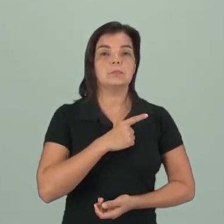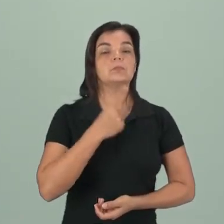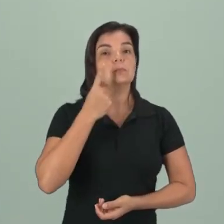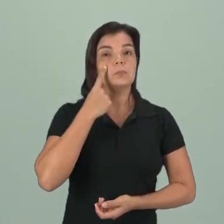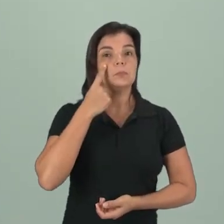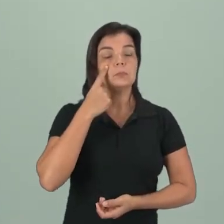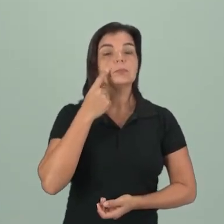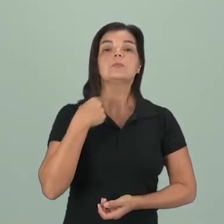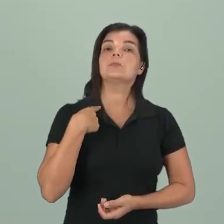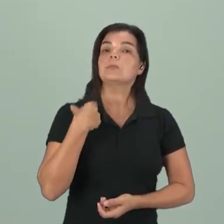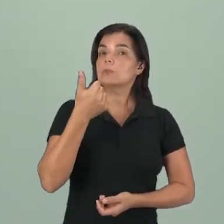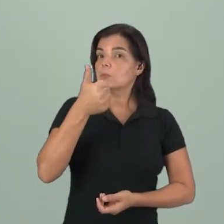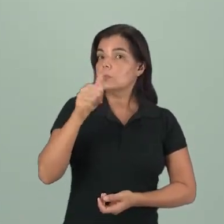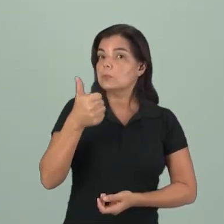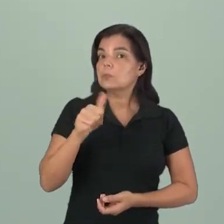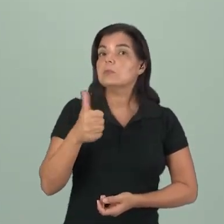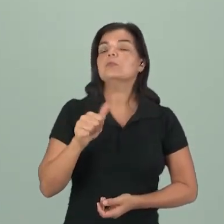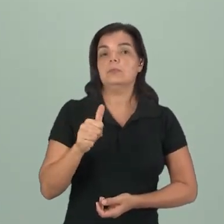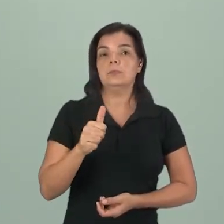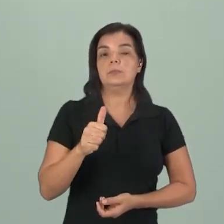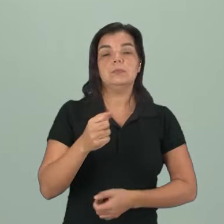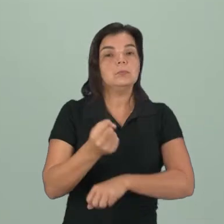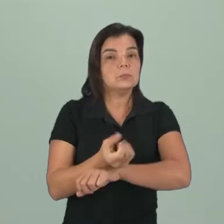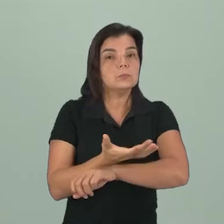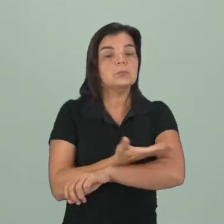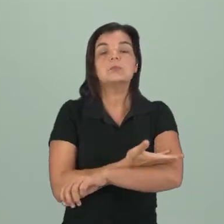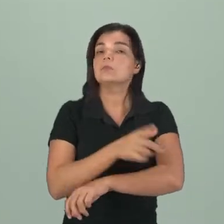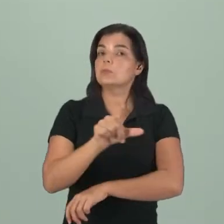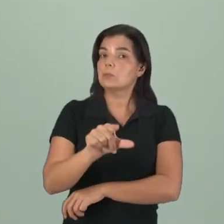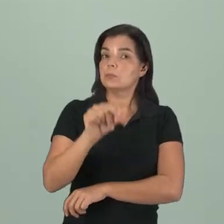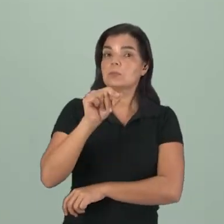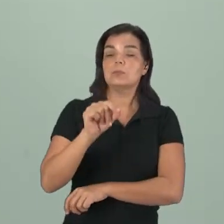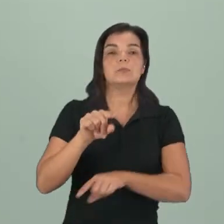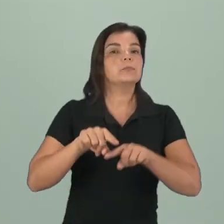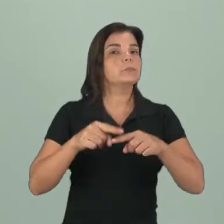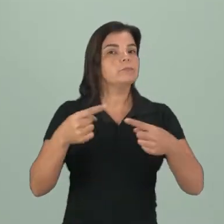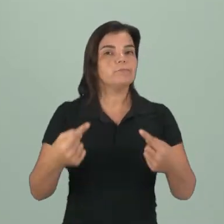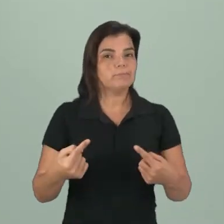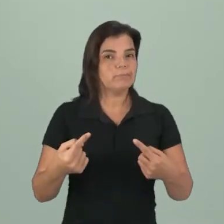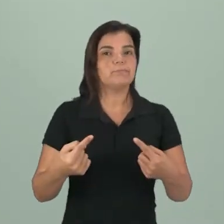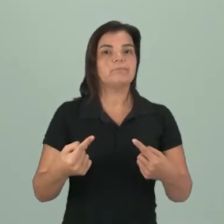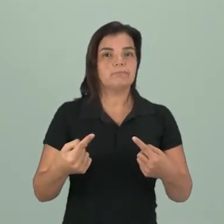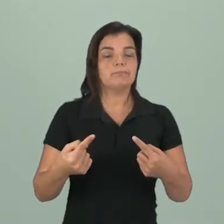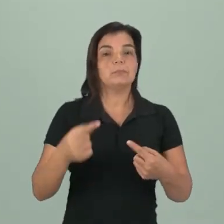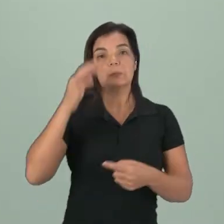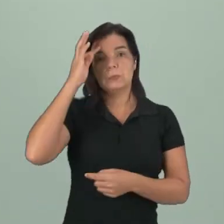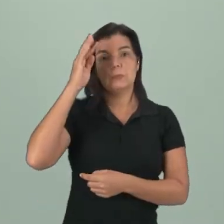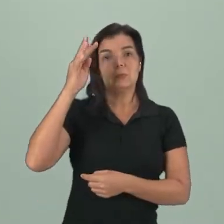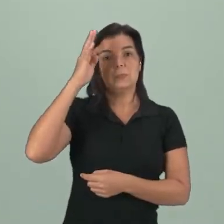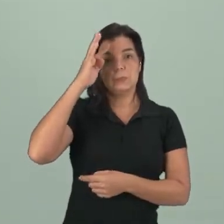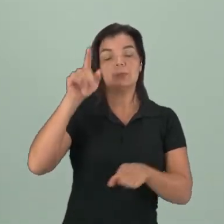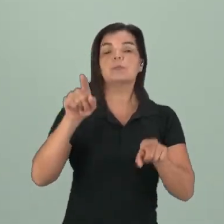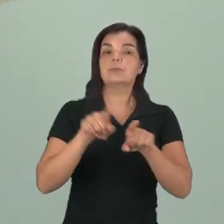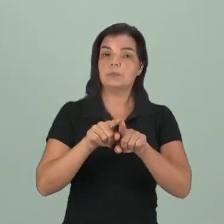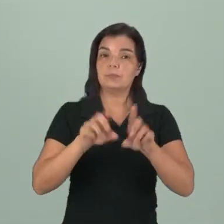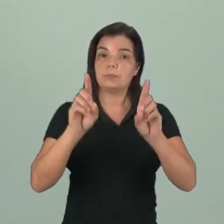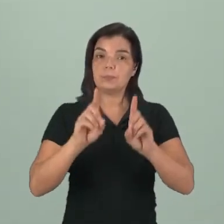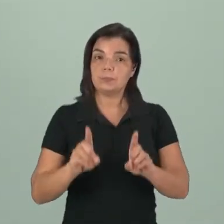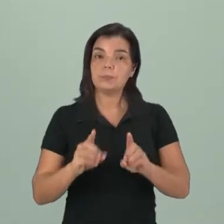pesar dentro dessas teorias as suas emoções e escolhas, e não mais aquilo que as teorias de divindade,